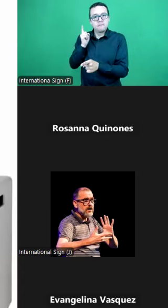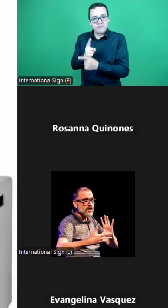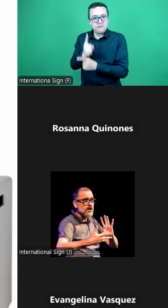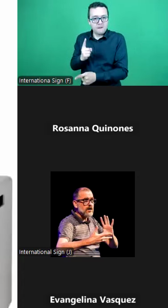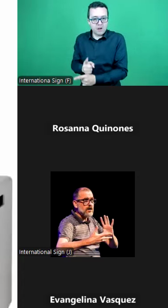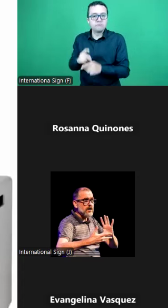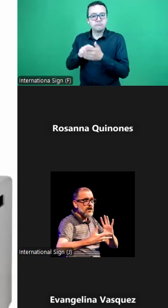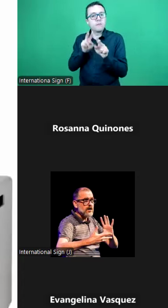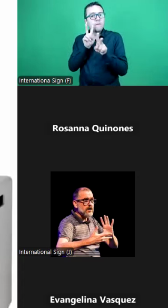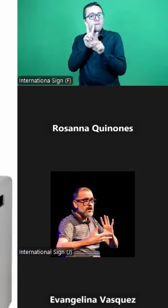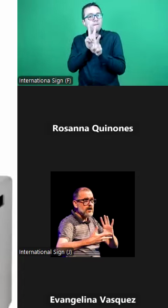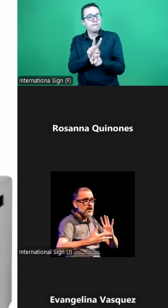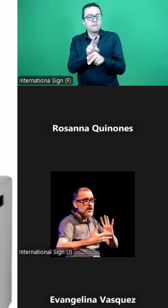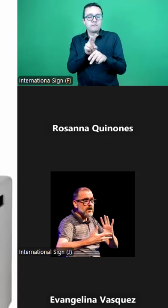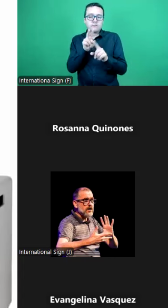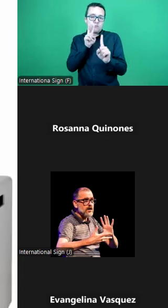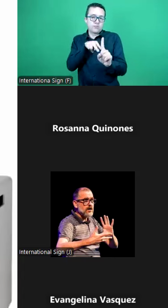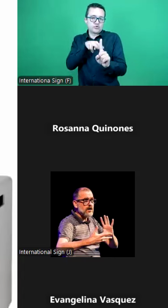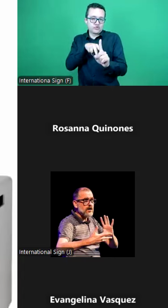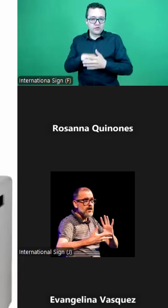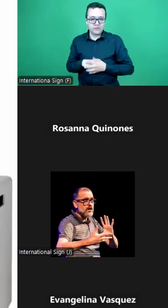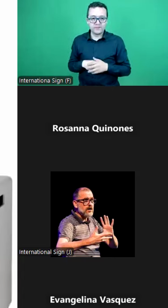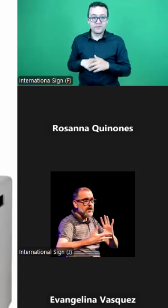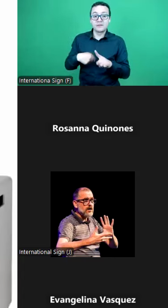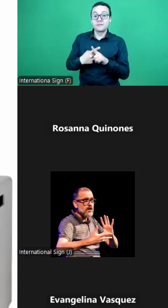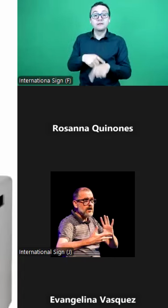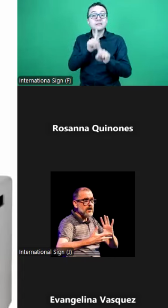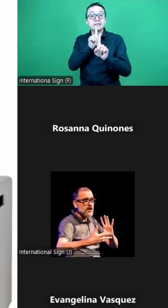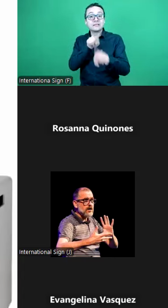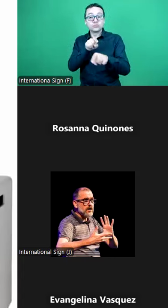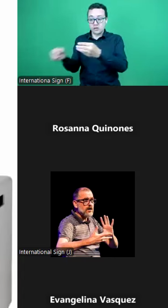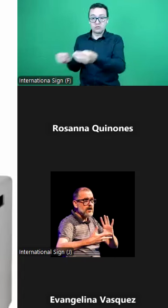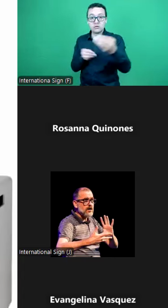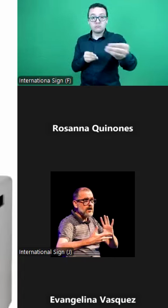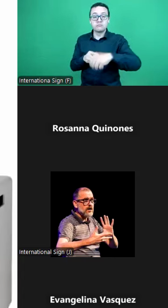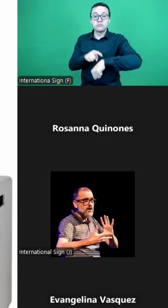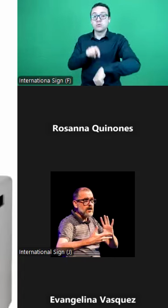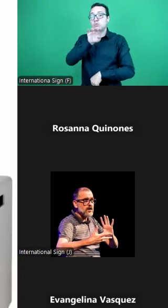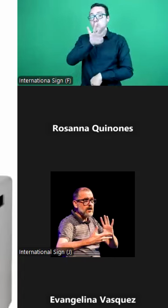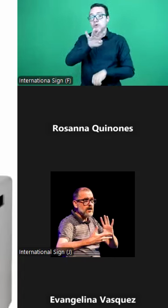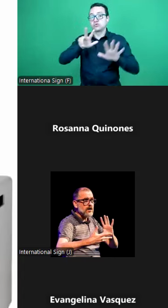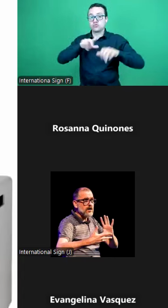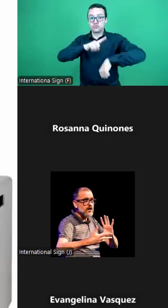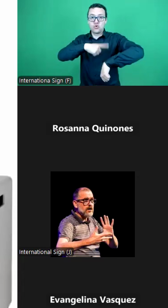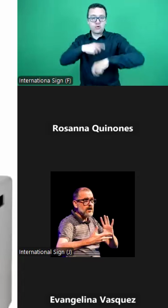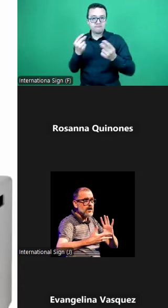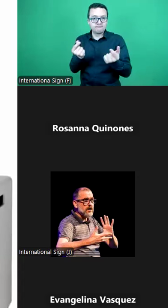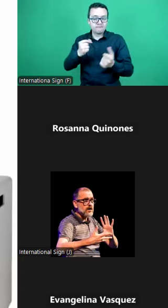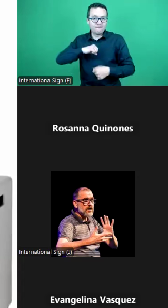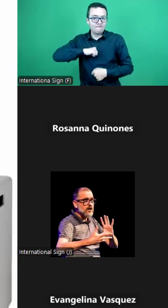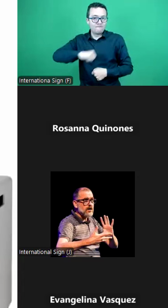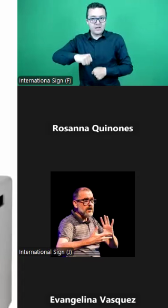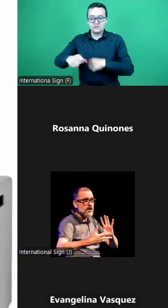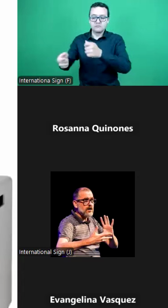orçamentários, pelo monitoramento adequado. Outro ponto importante é a entrega de resultados em 48